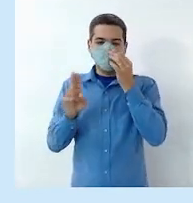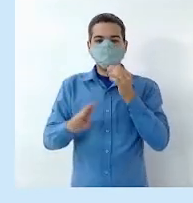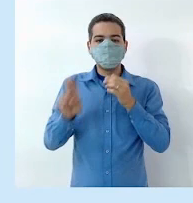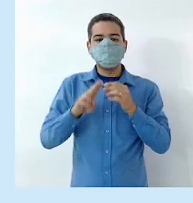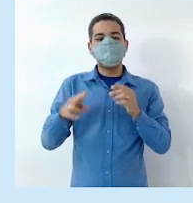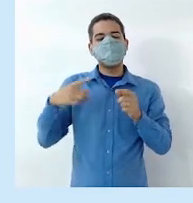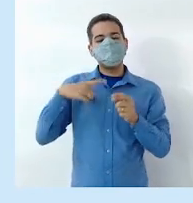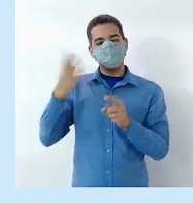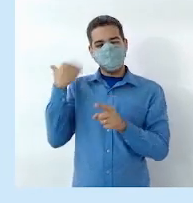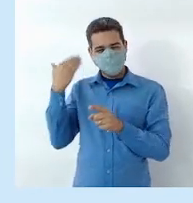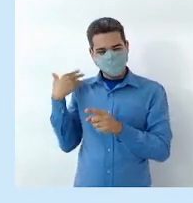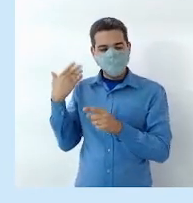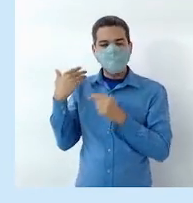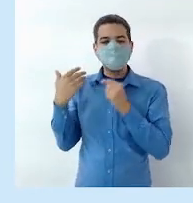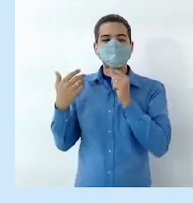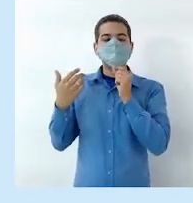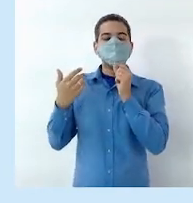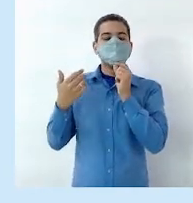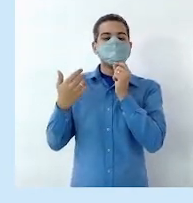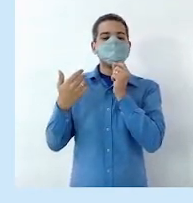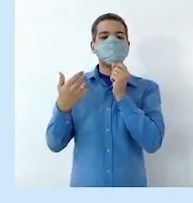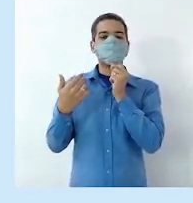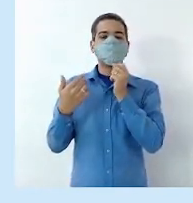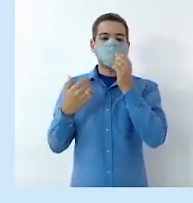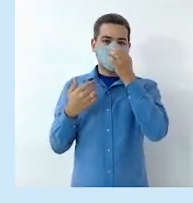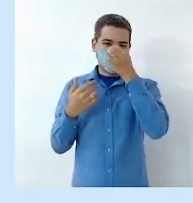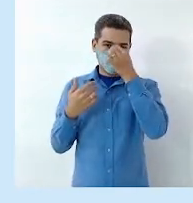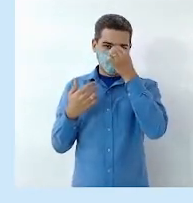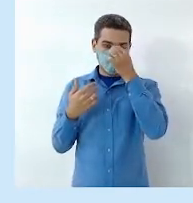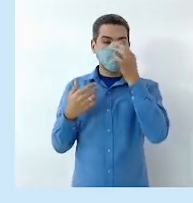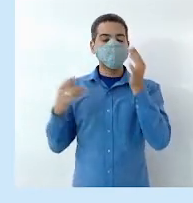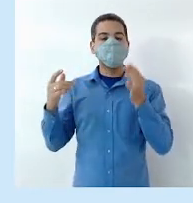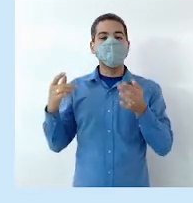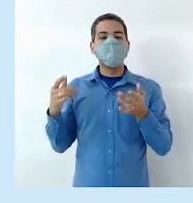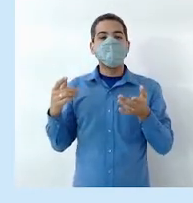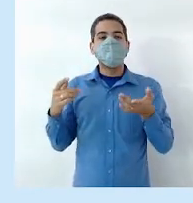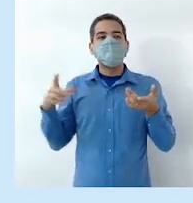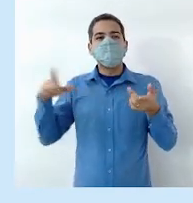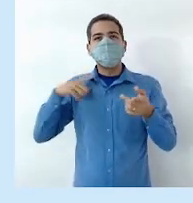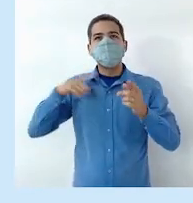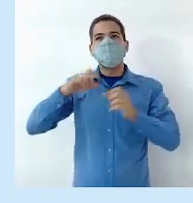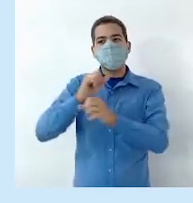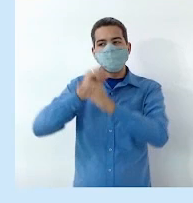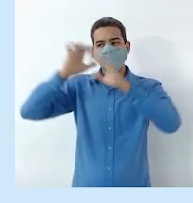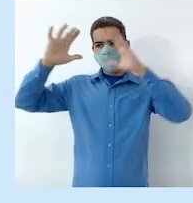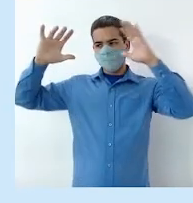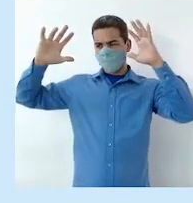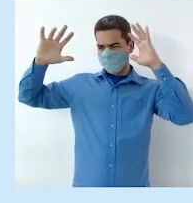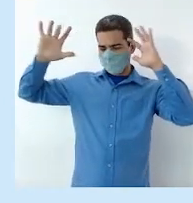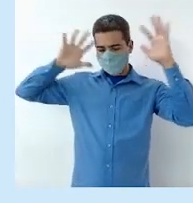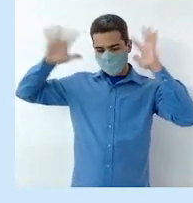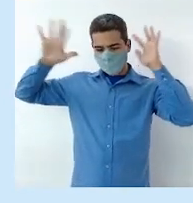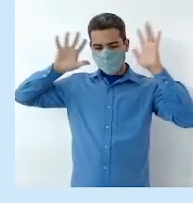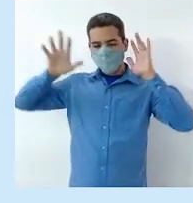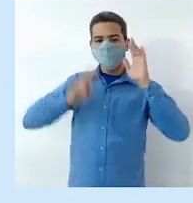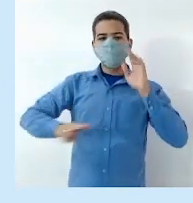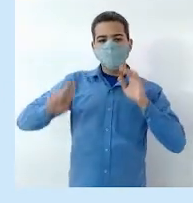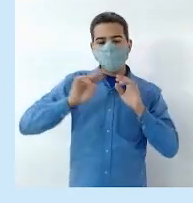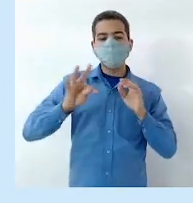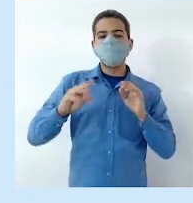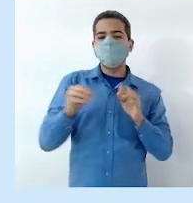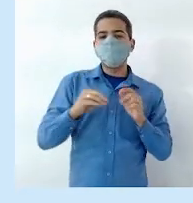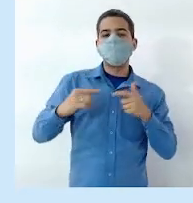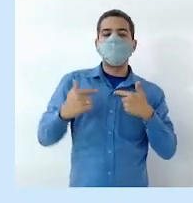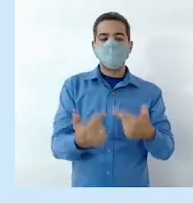melhor, tinha, para fazer com que a gente entrasse nesse universo e imaginasse toda a ação dos personagens